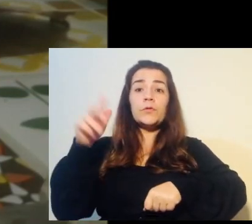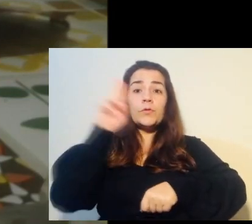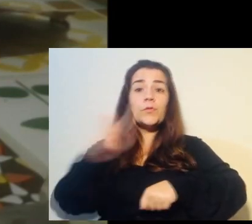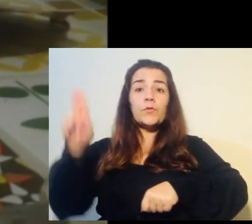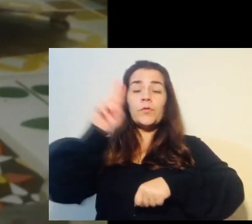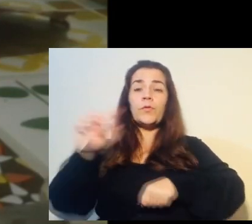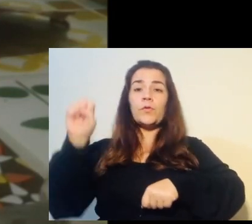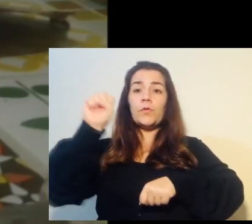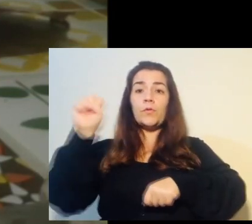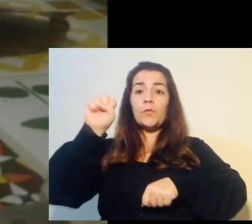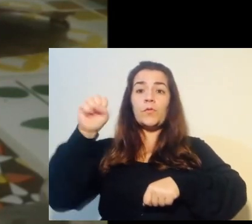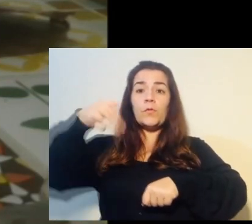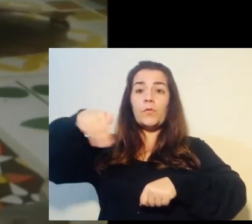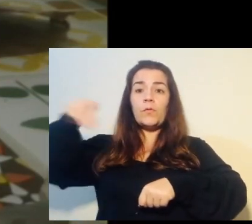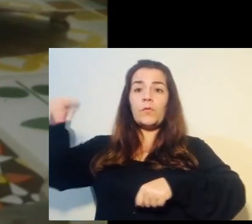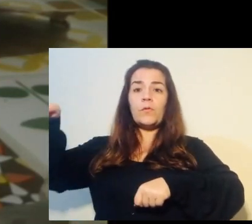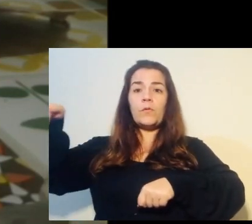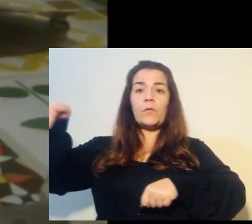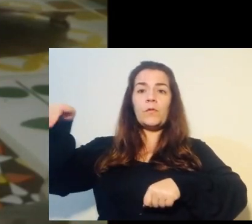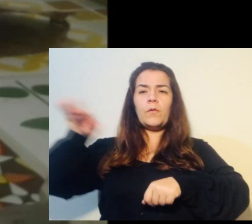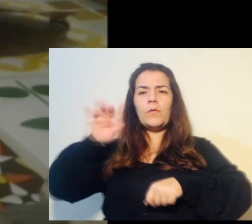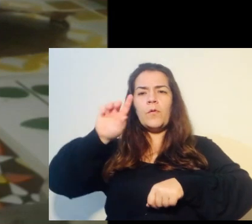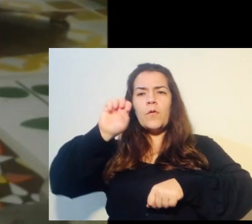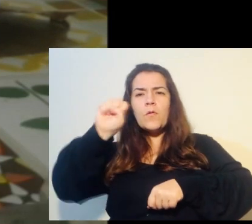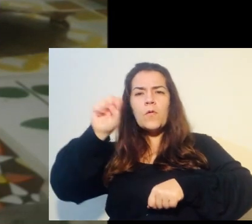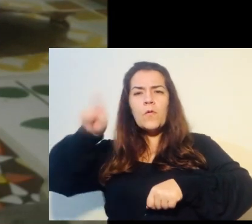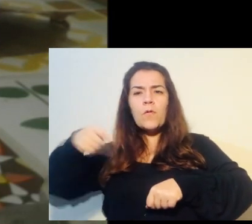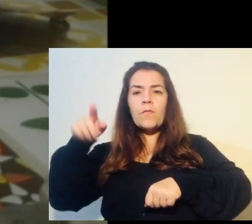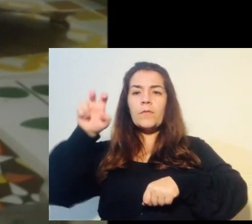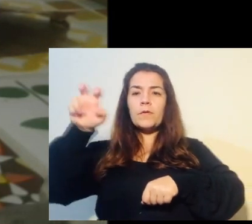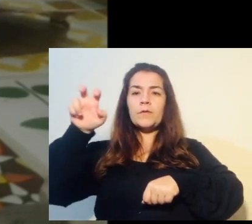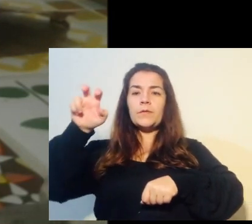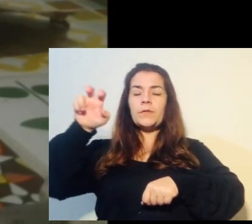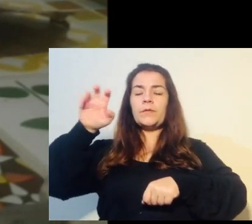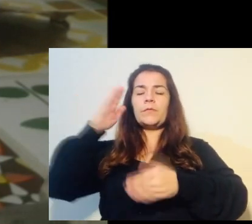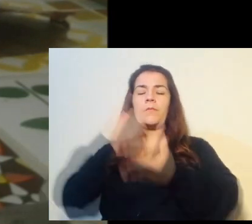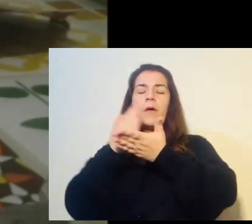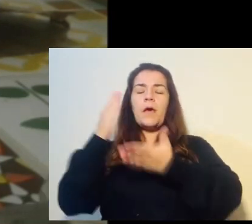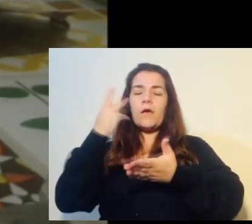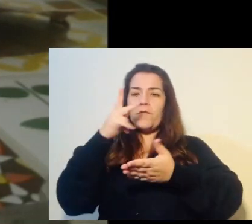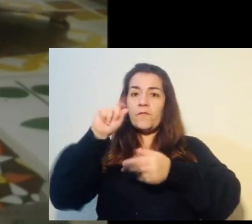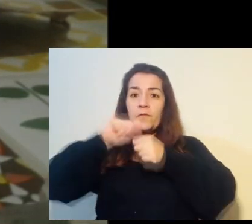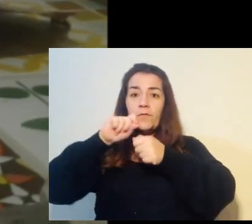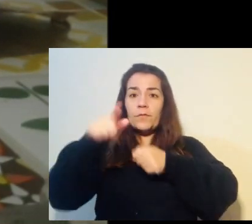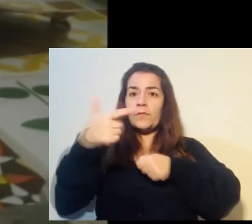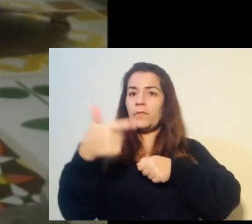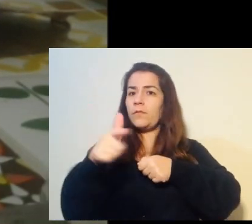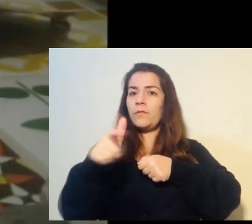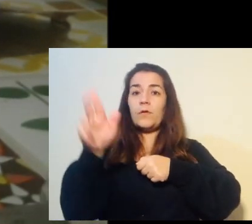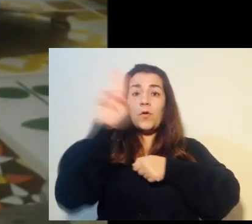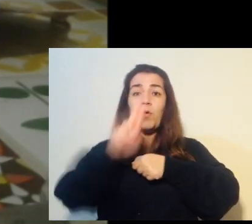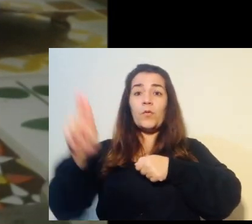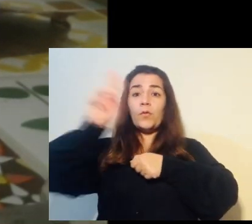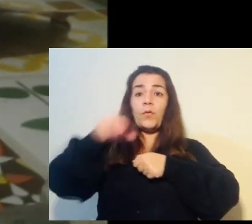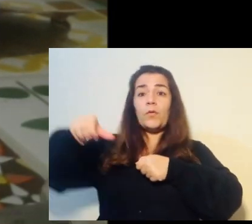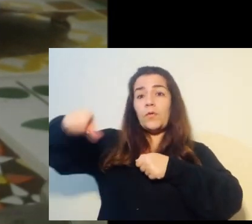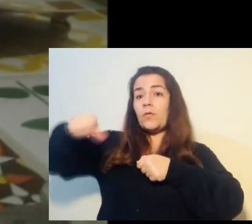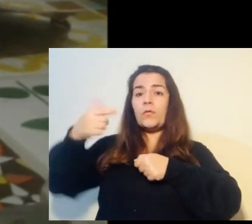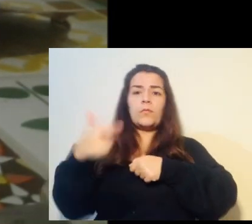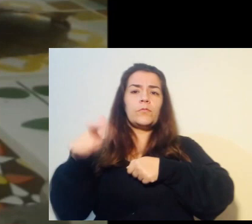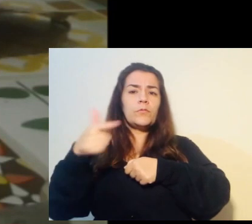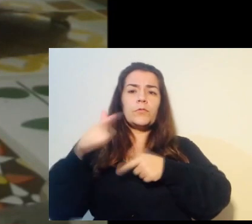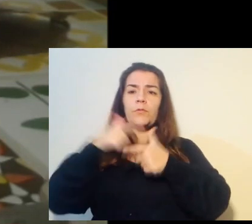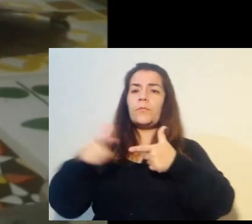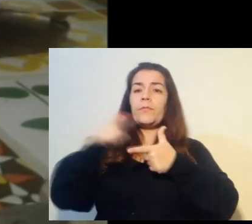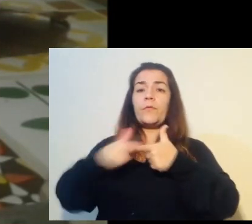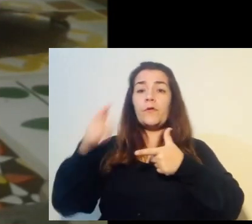de 8 milímetros, 8,5 milímetros, 8,5, tá? Se vocês não tiverem, pode usar de 9, não tem